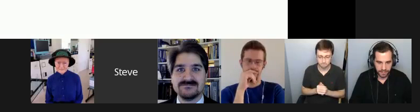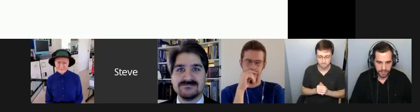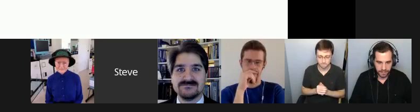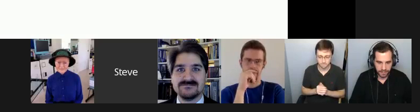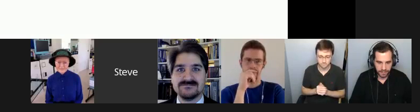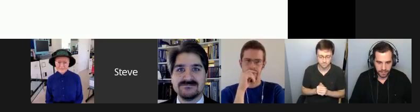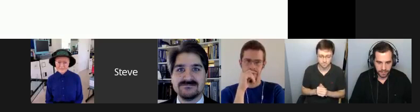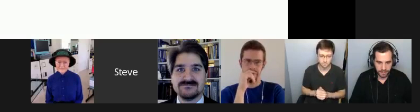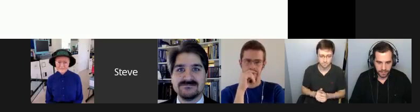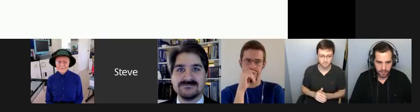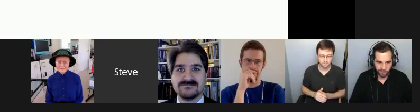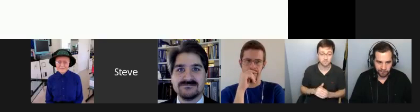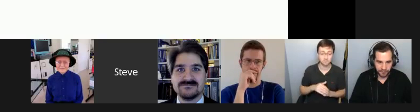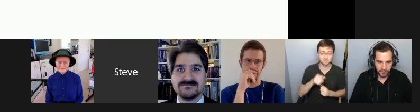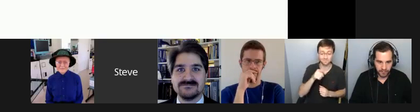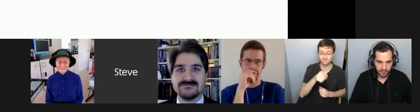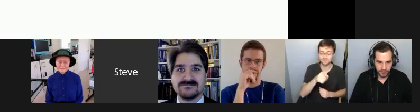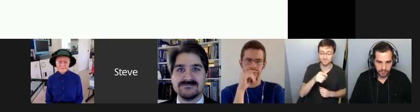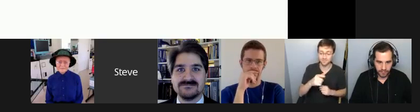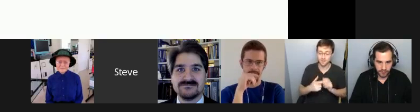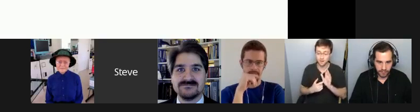please.